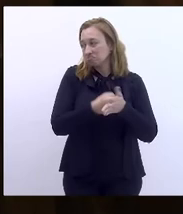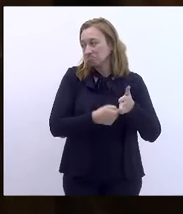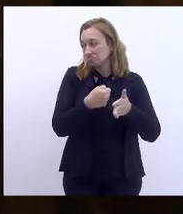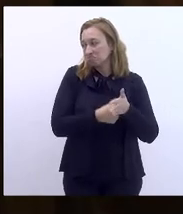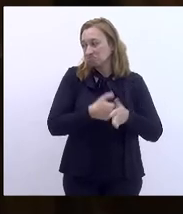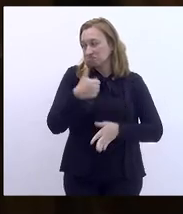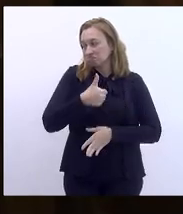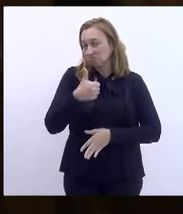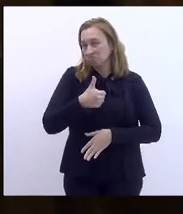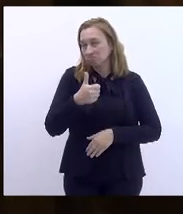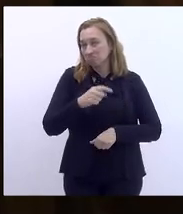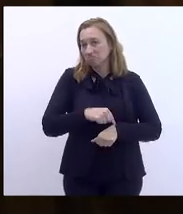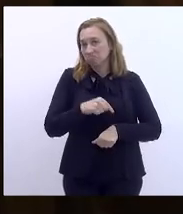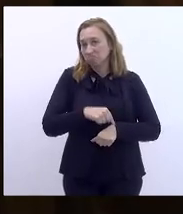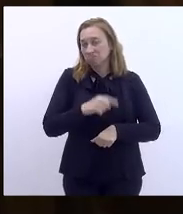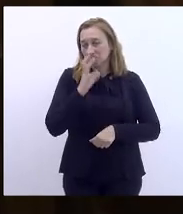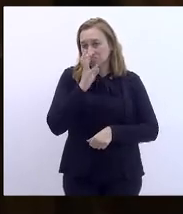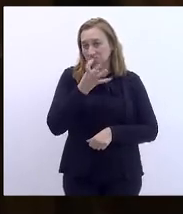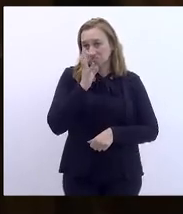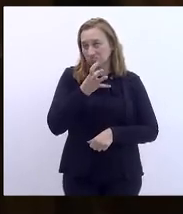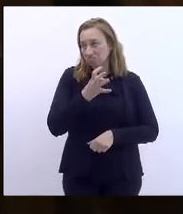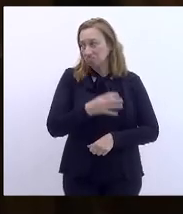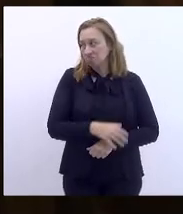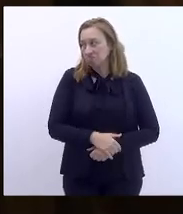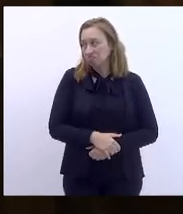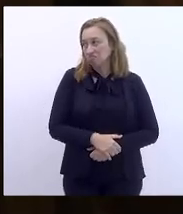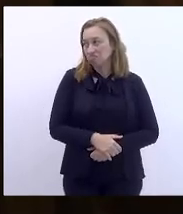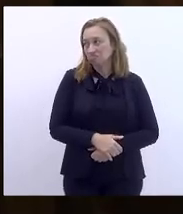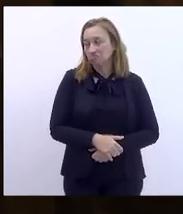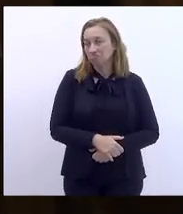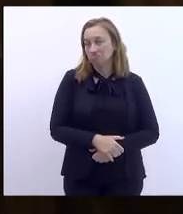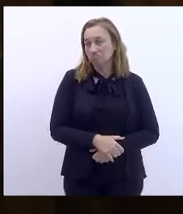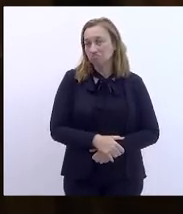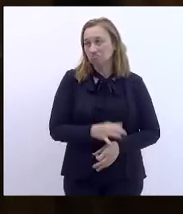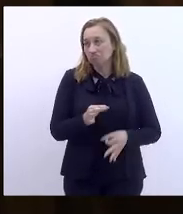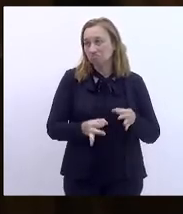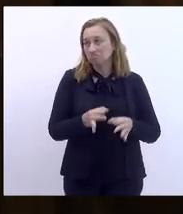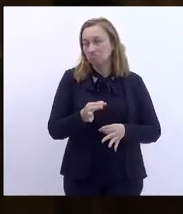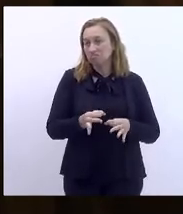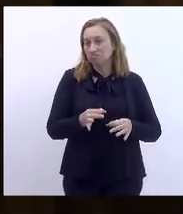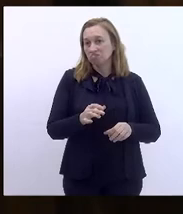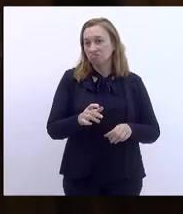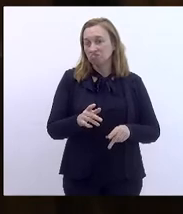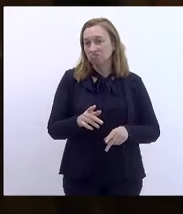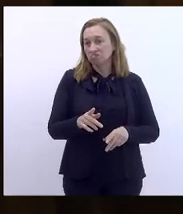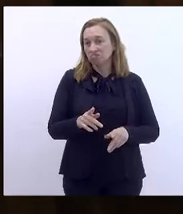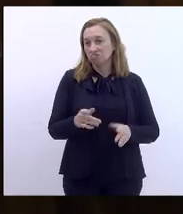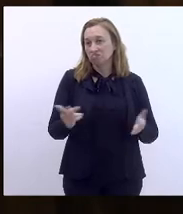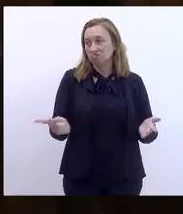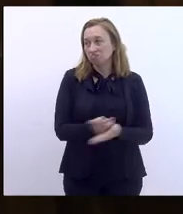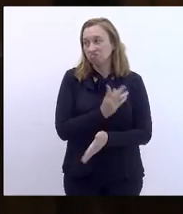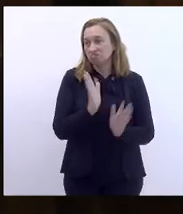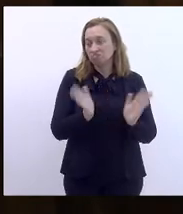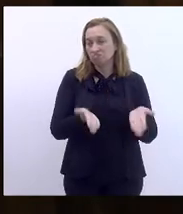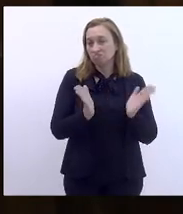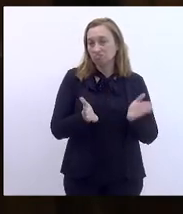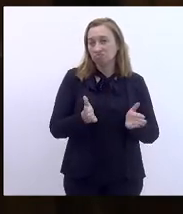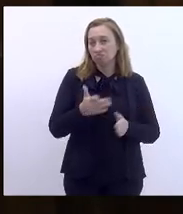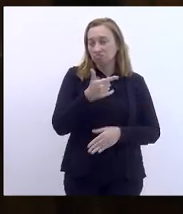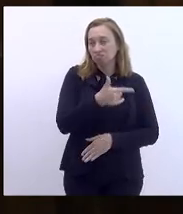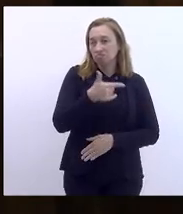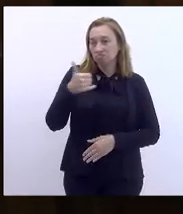primeiro ano denunciando o júri popular vai acontecer agora dia 21